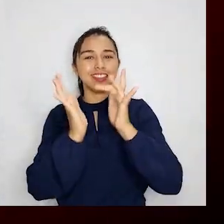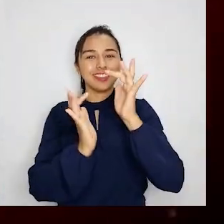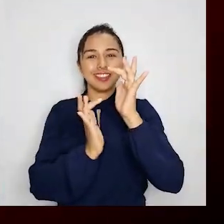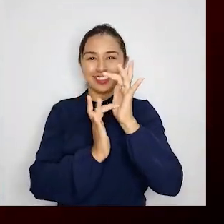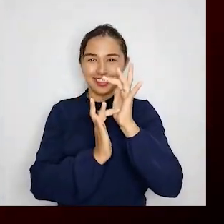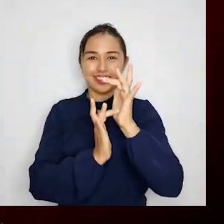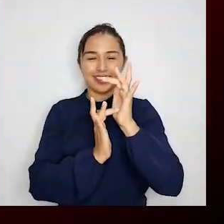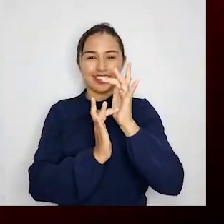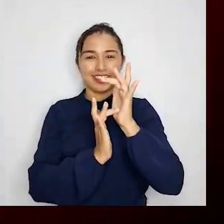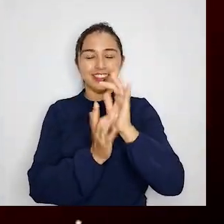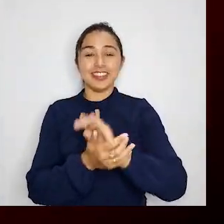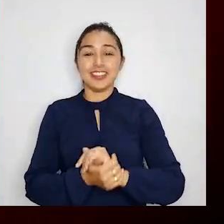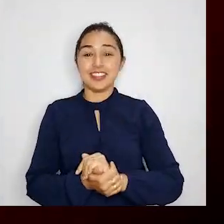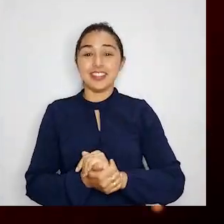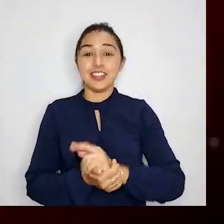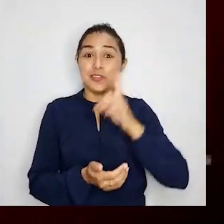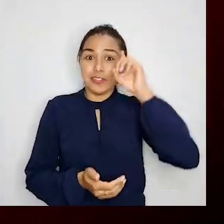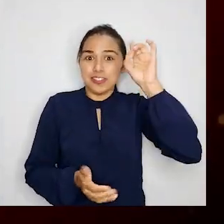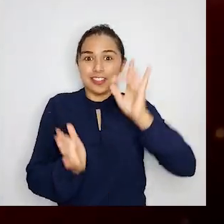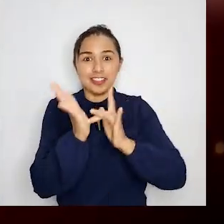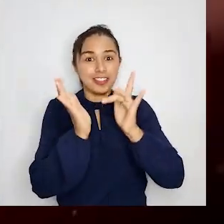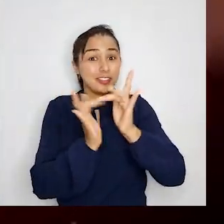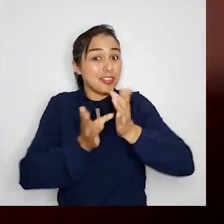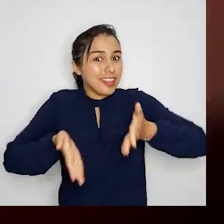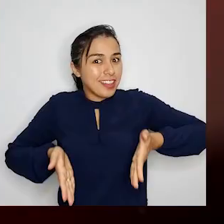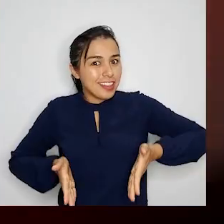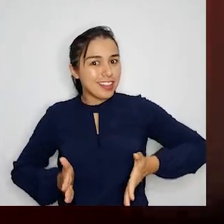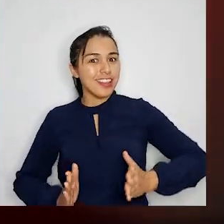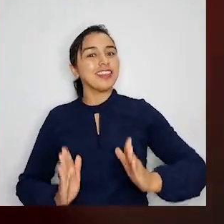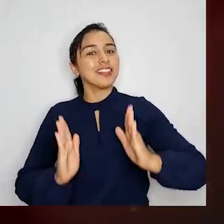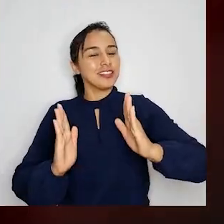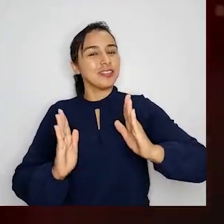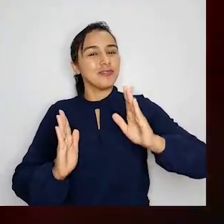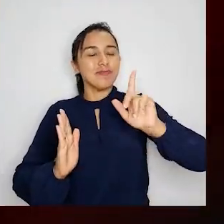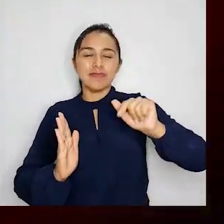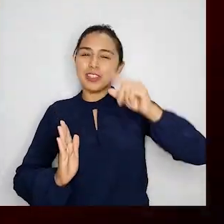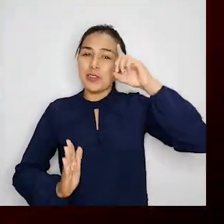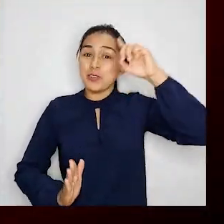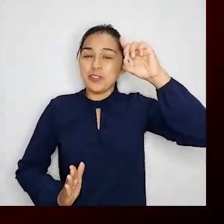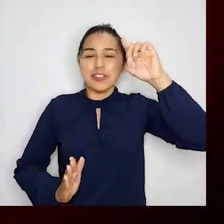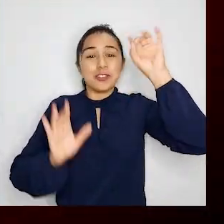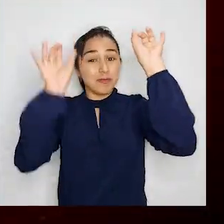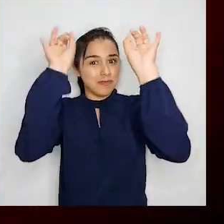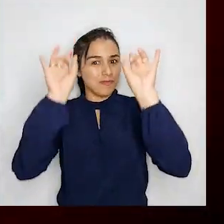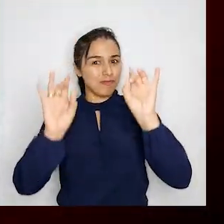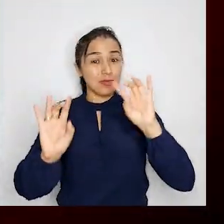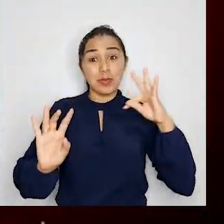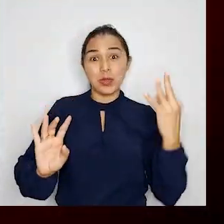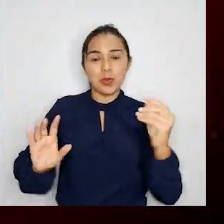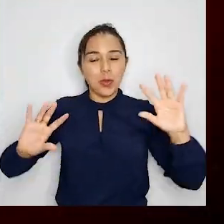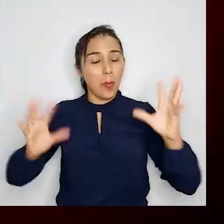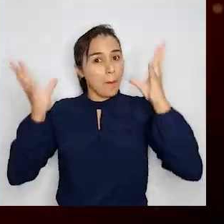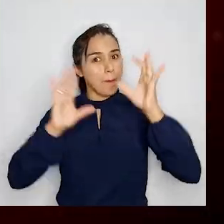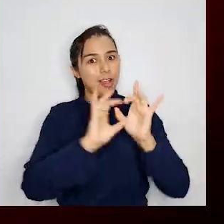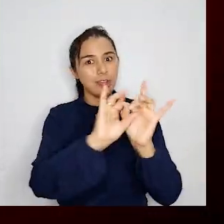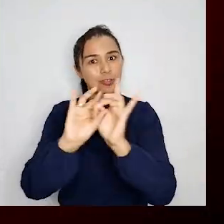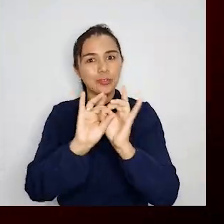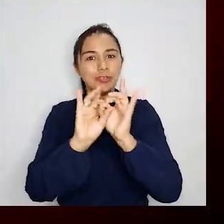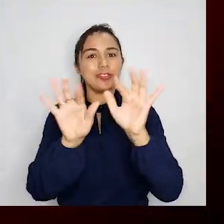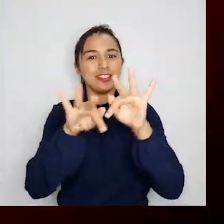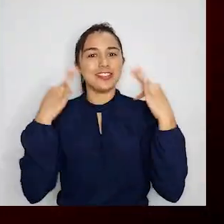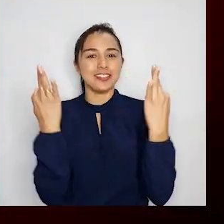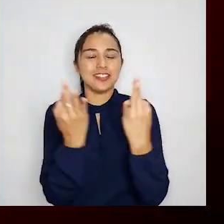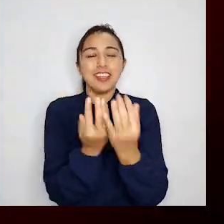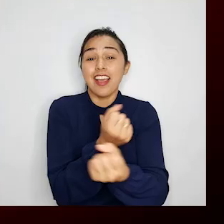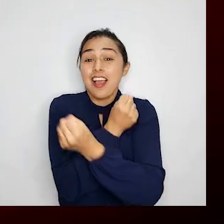de Jesus. Foi quando Jesus nasceu. E essa é uma data para comemorarmos juntinho com nossa família.